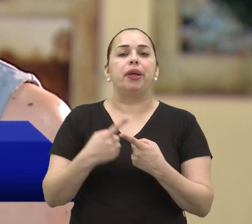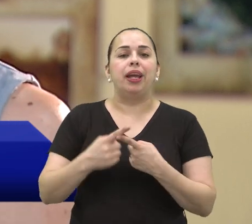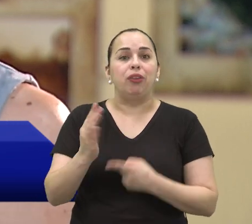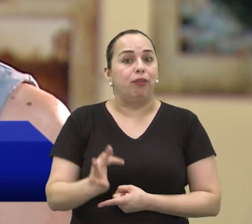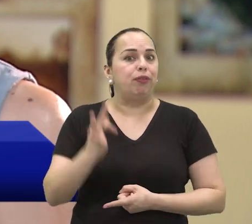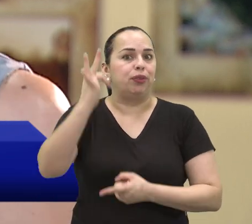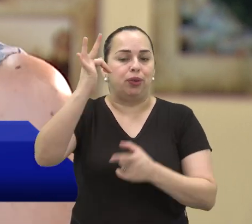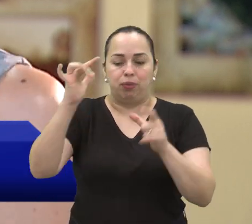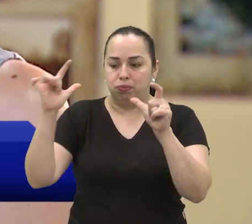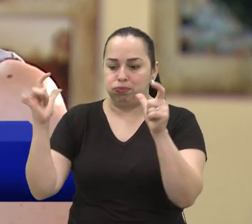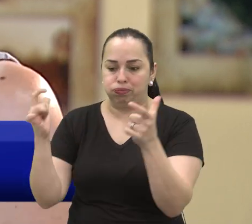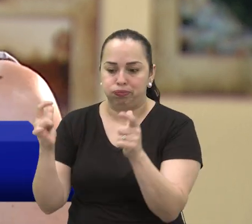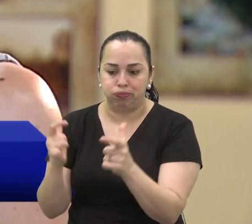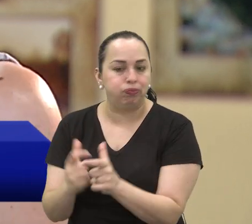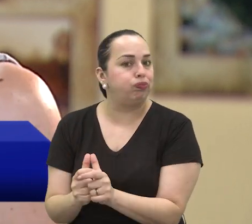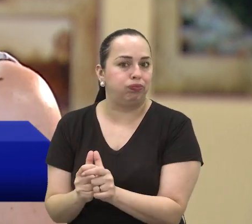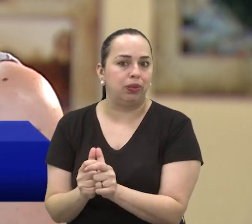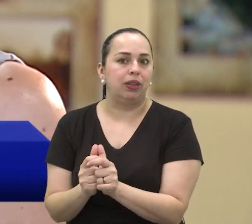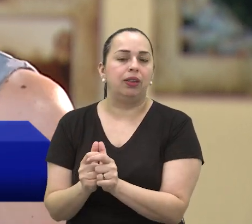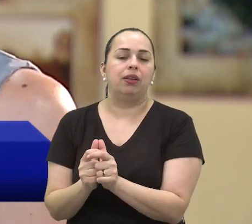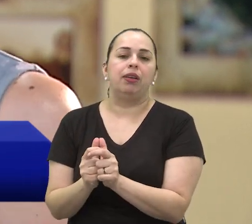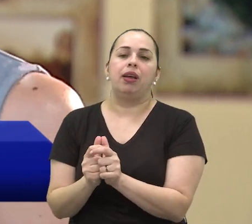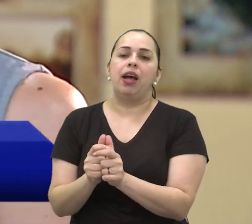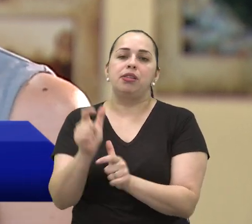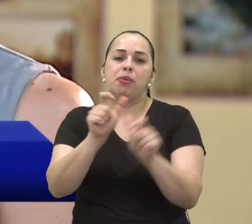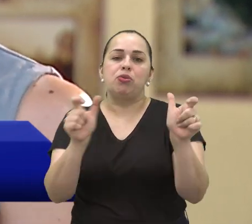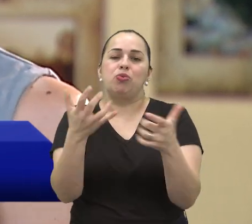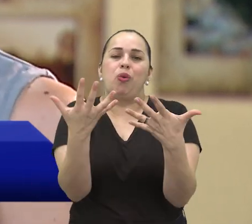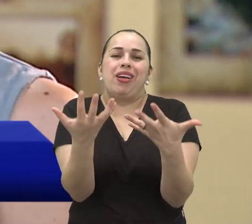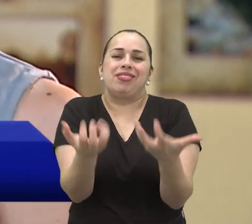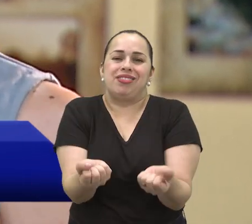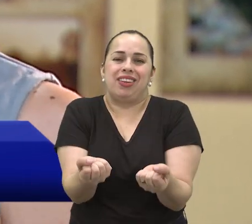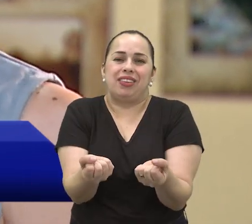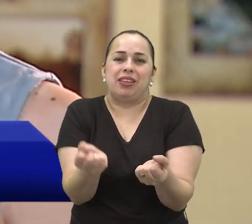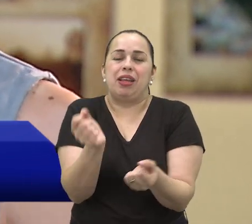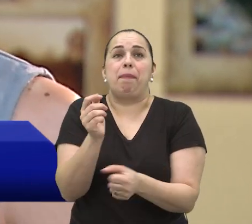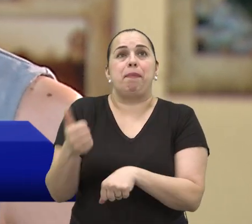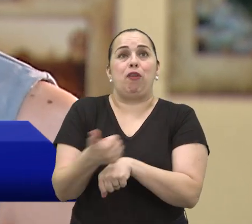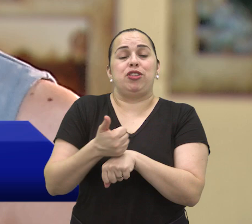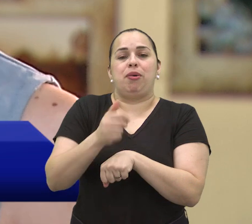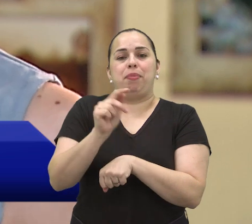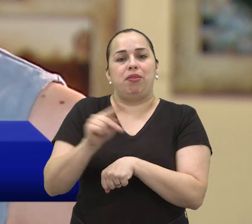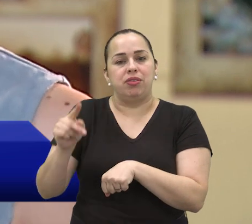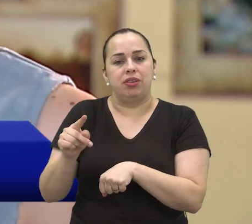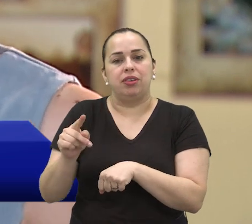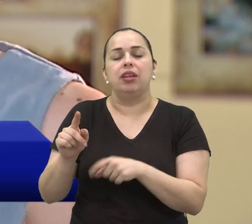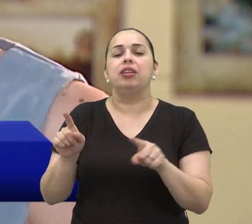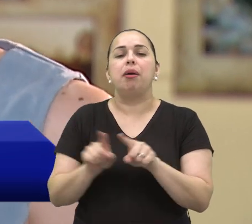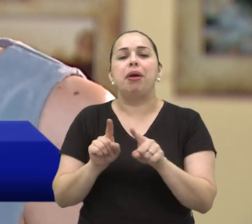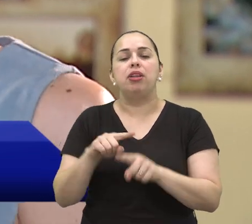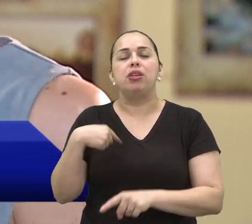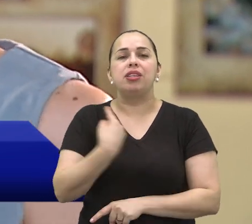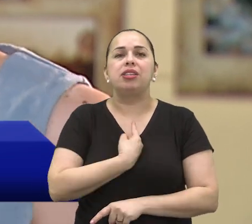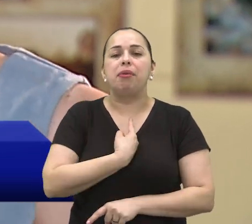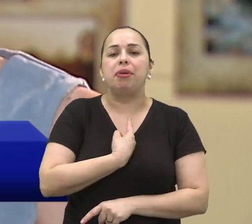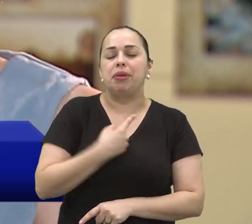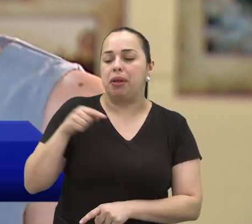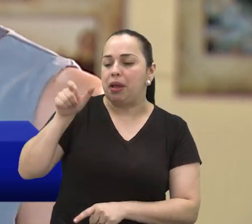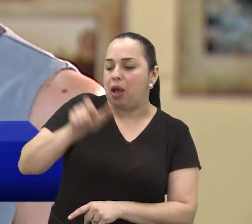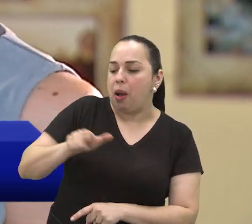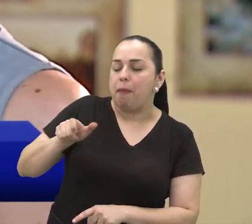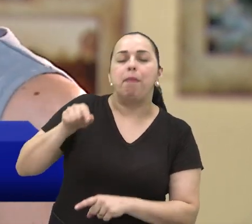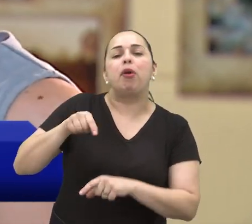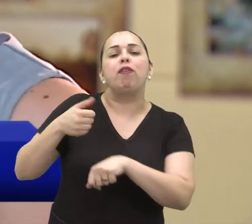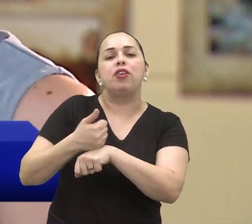menos pessoas querendo ser professoras e professores, e a gente vai ter também que pensar qual que é a valorização que a gente está dando, para